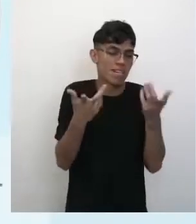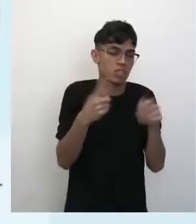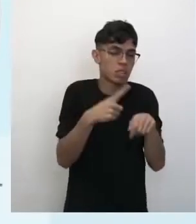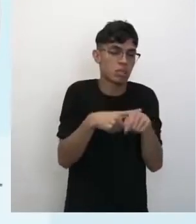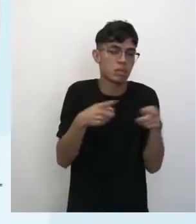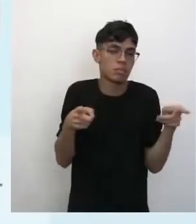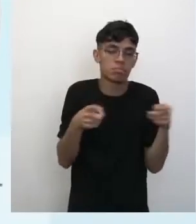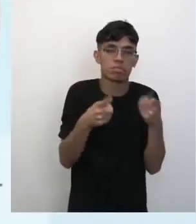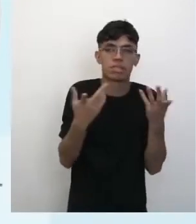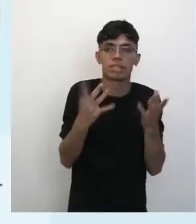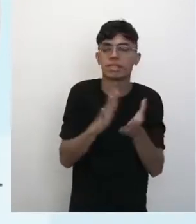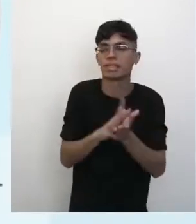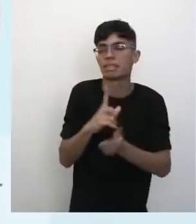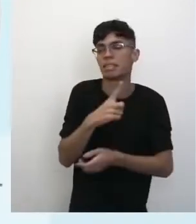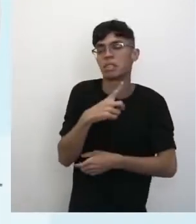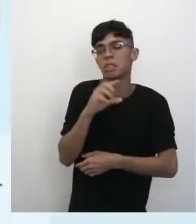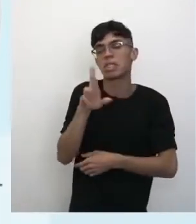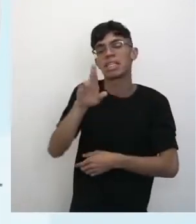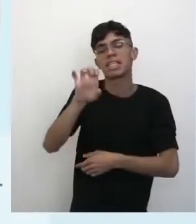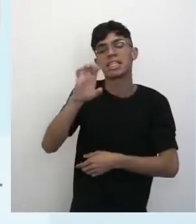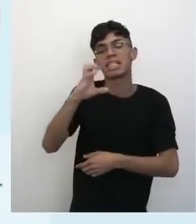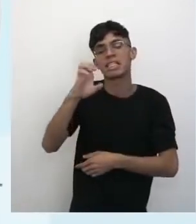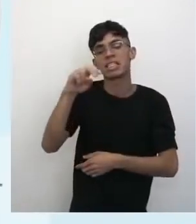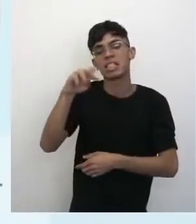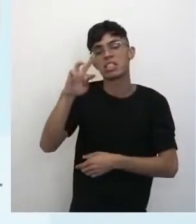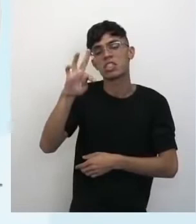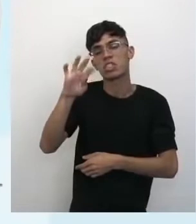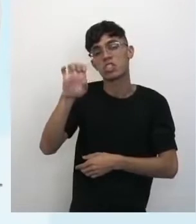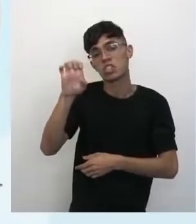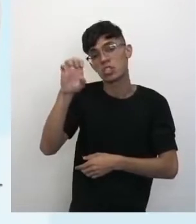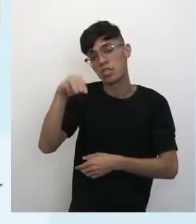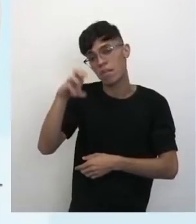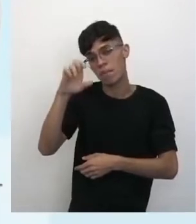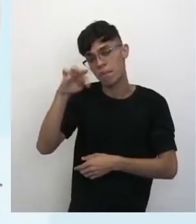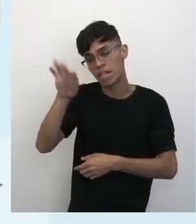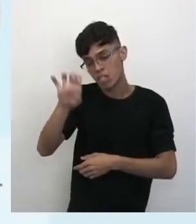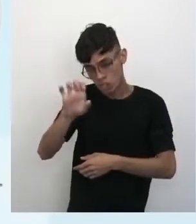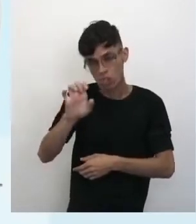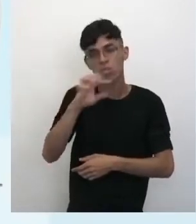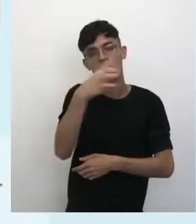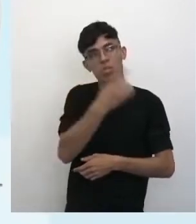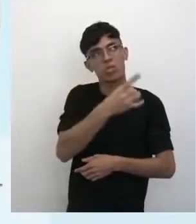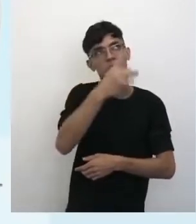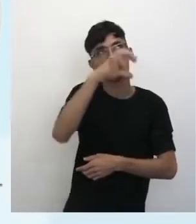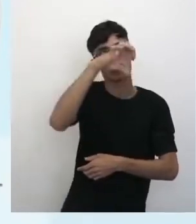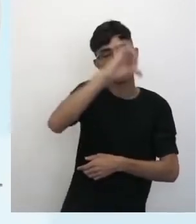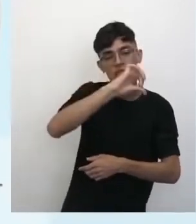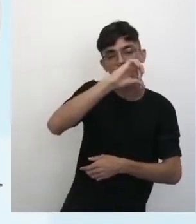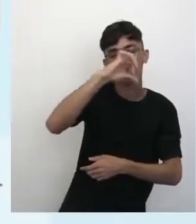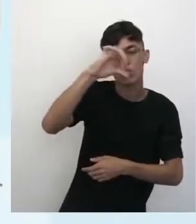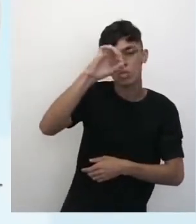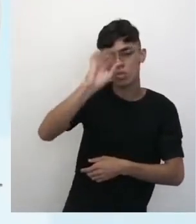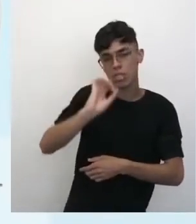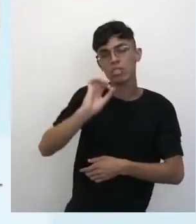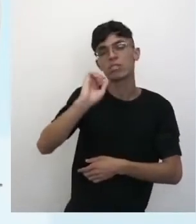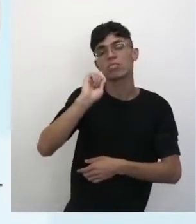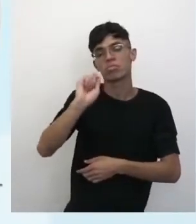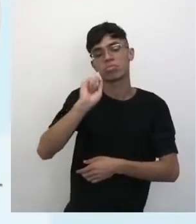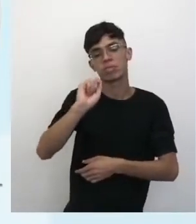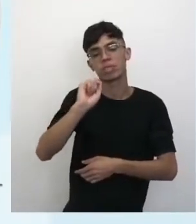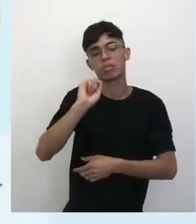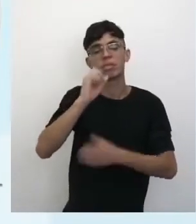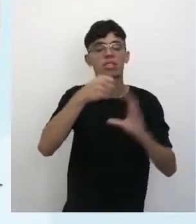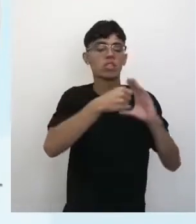eles têm nessa denominação a partir do início da década de 1990, que é quando se transforma aí